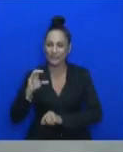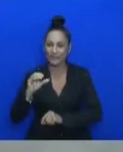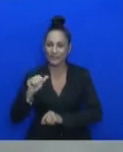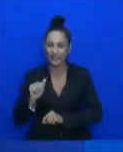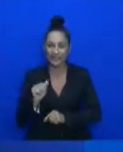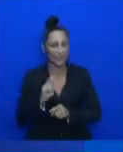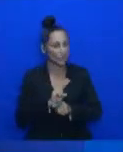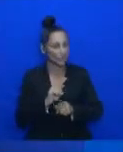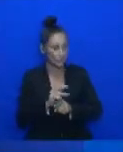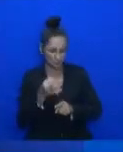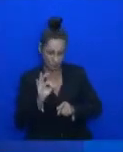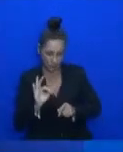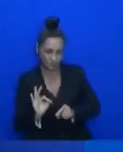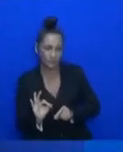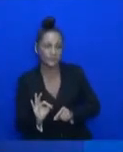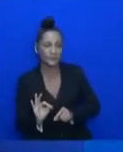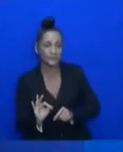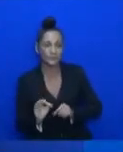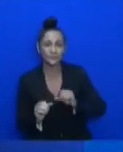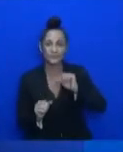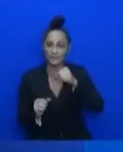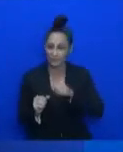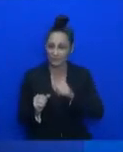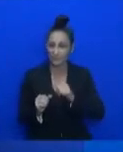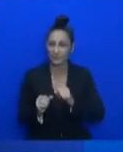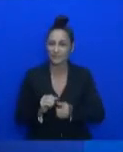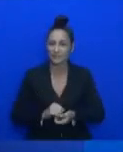Os auditores confirmam?